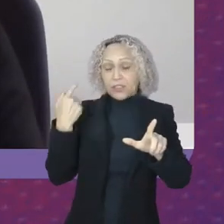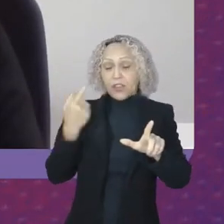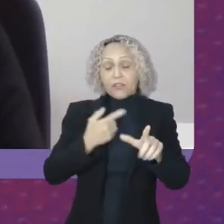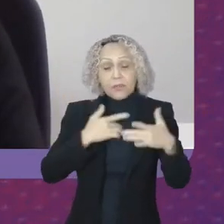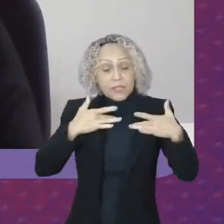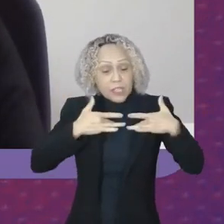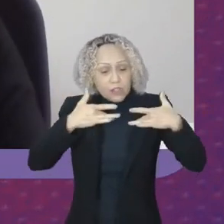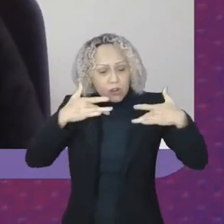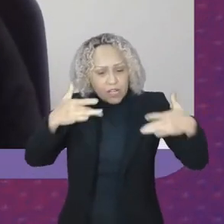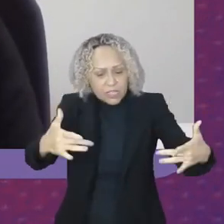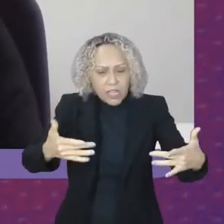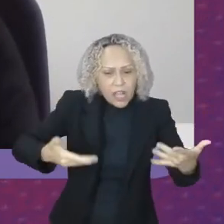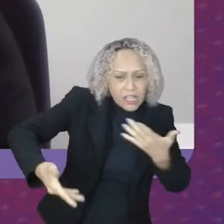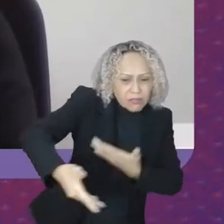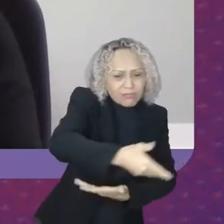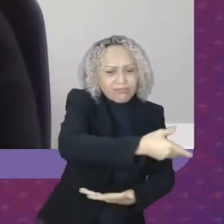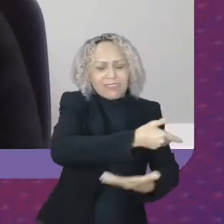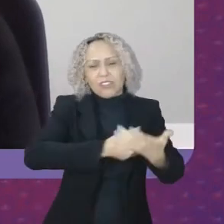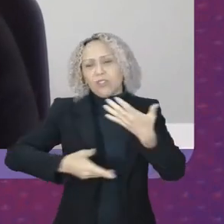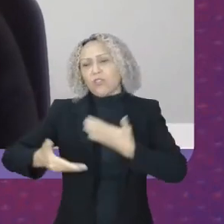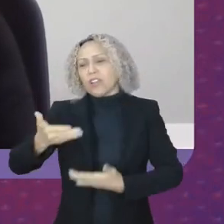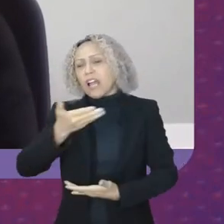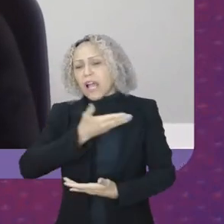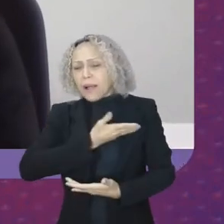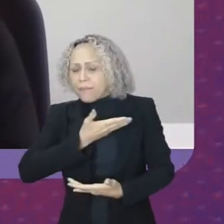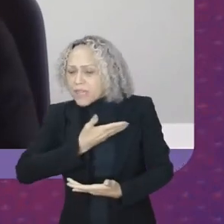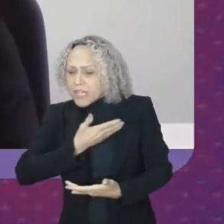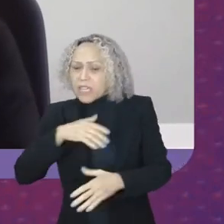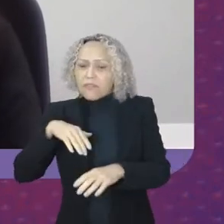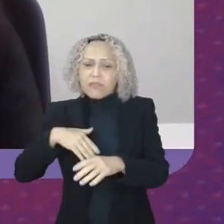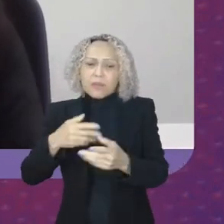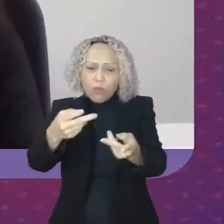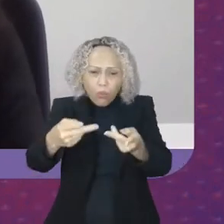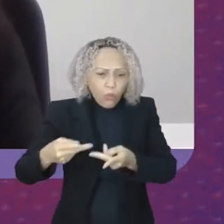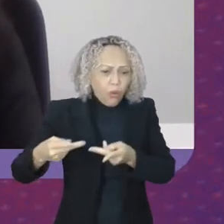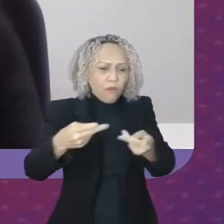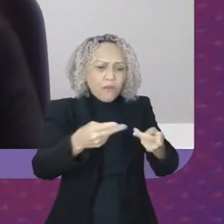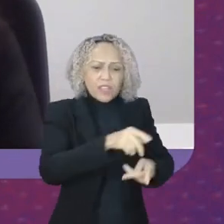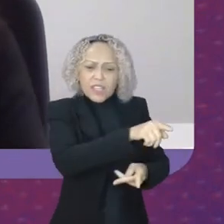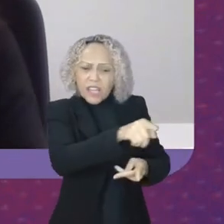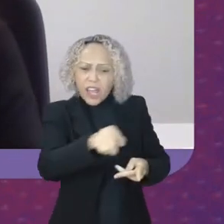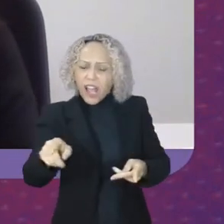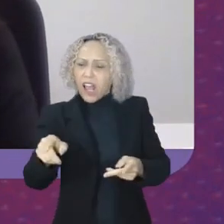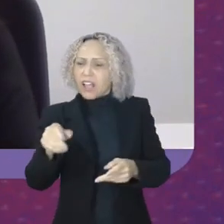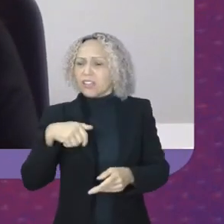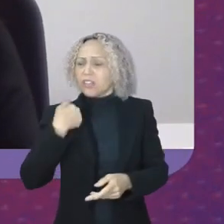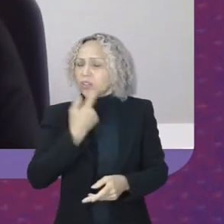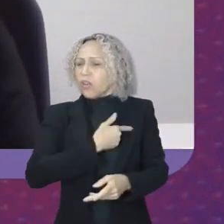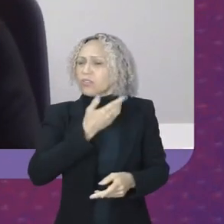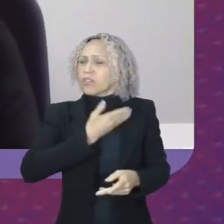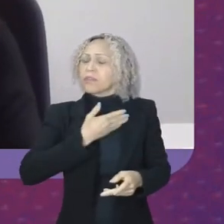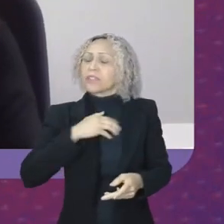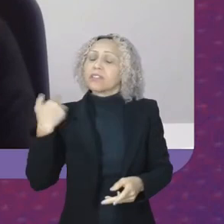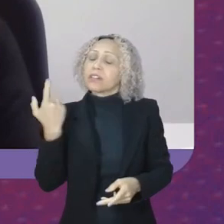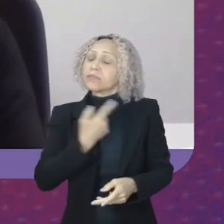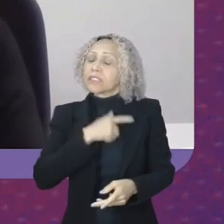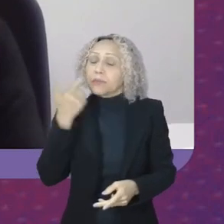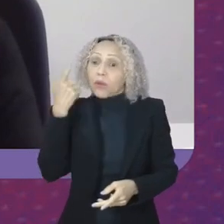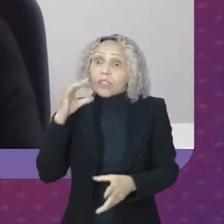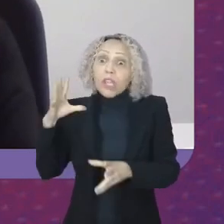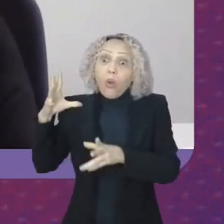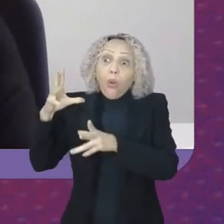nossas amigas, e vamos convidá-los a participar. Nós precisamos atingir 1 milhão de votos para